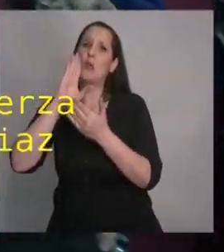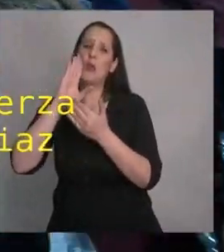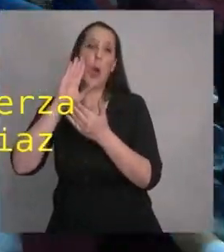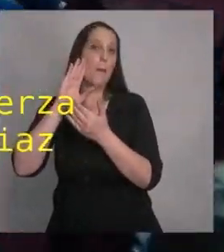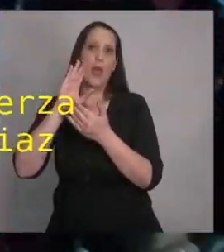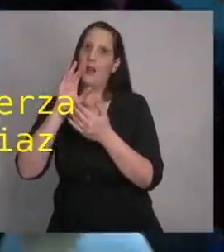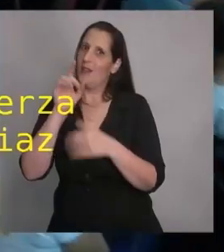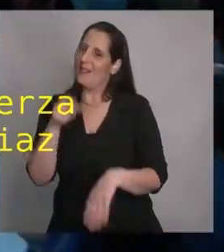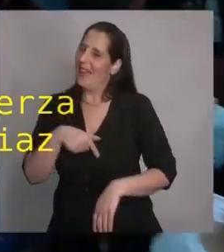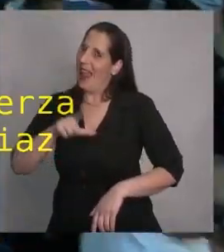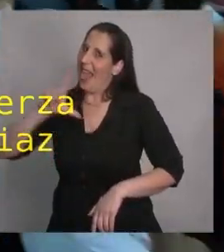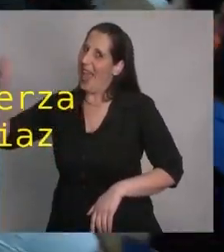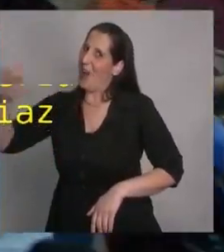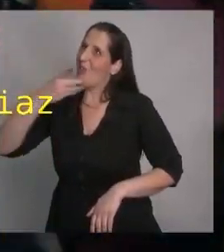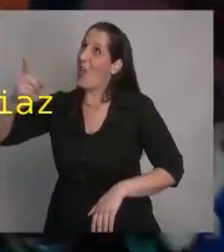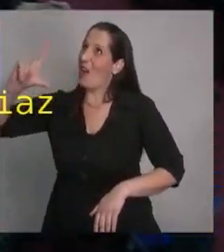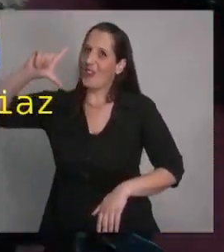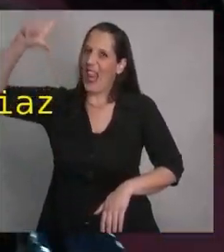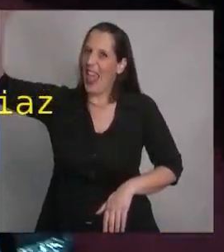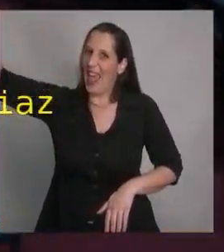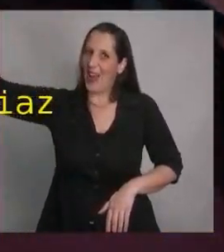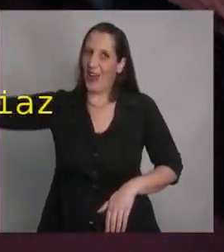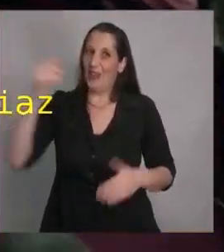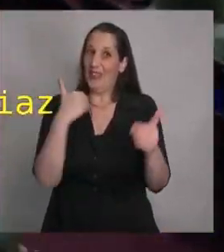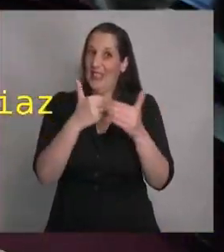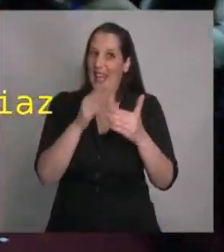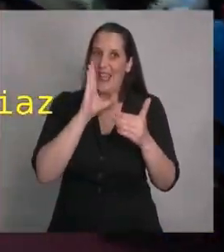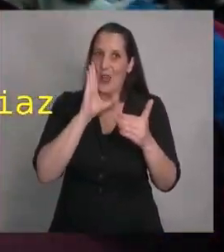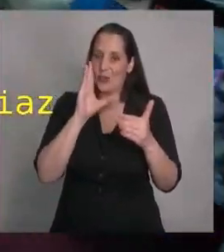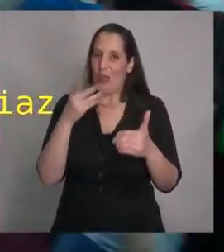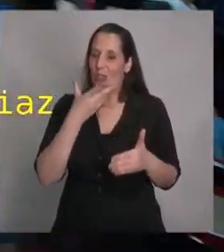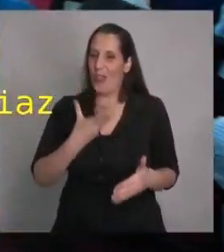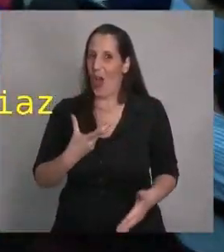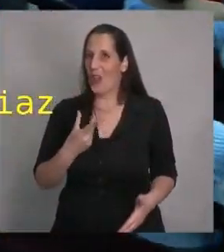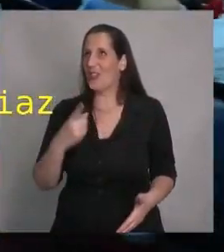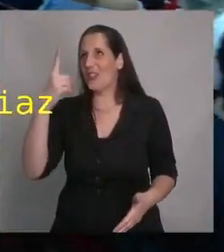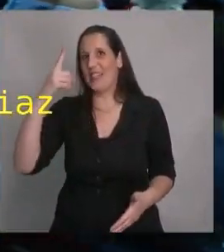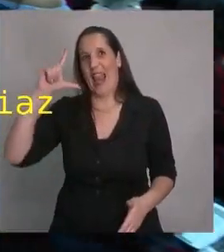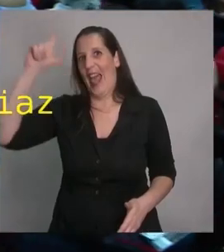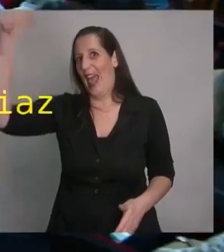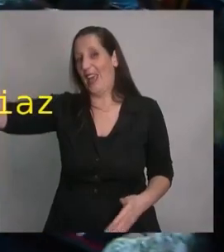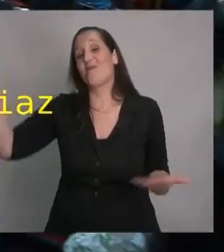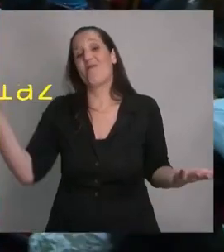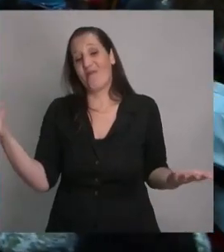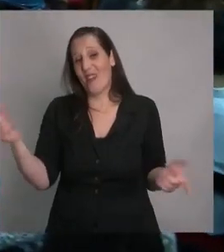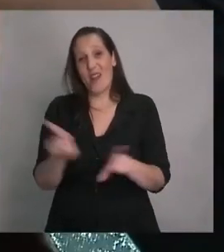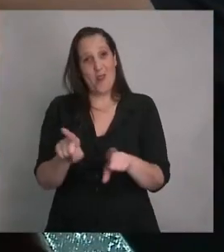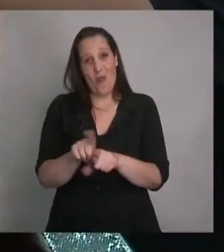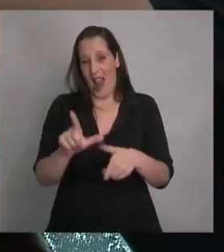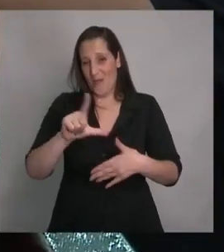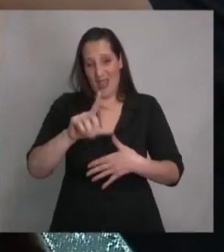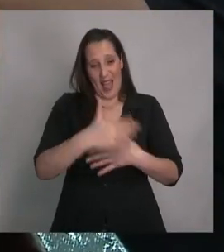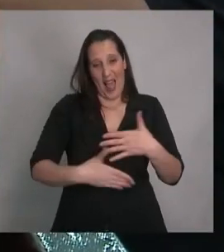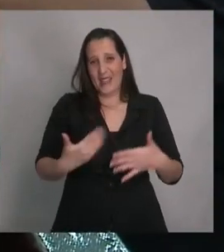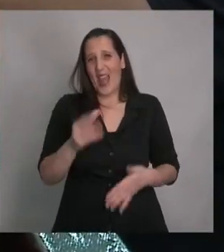Todos nós da América Latina vivemos um pouco isso. No caso do Brasil, estou convencido,